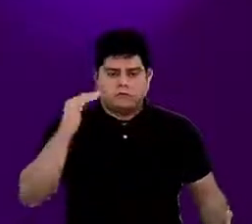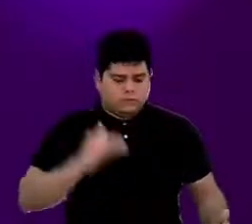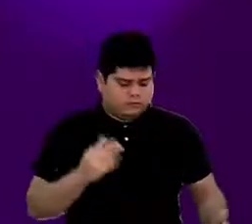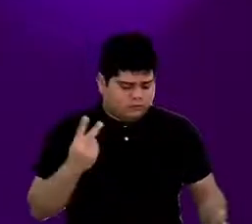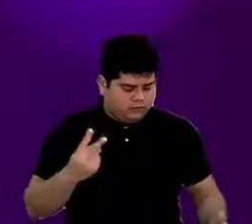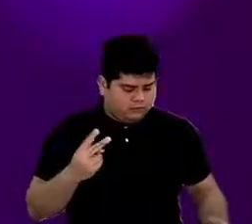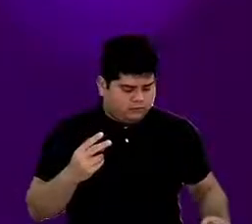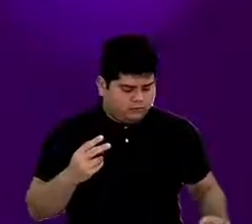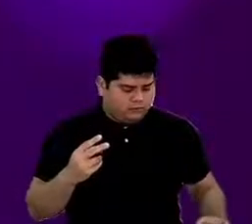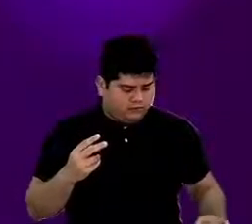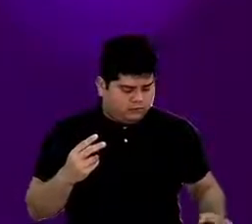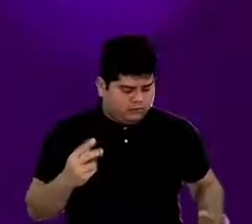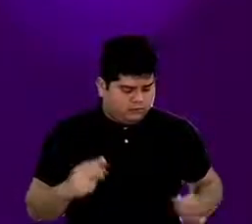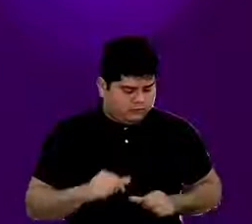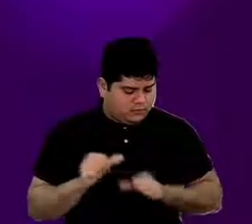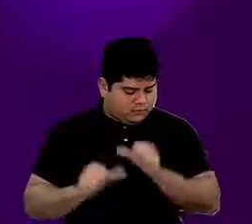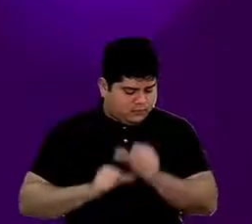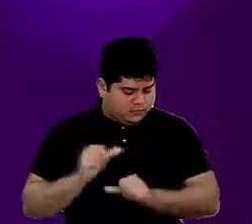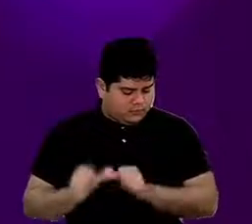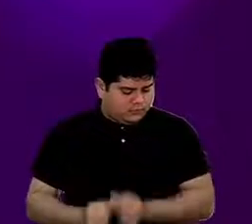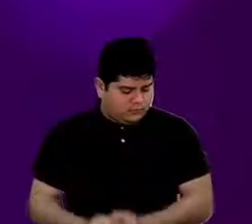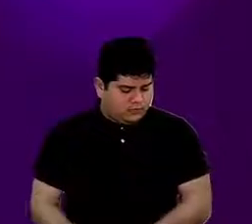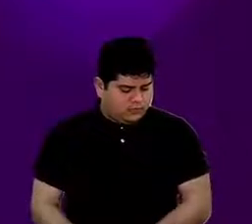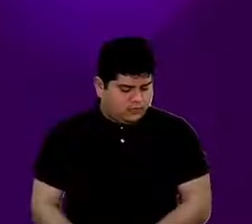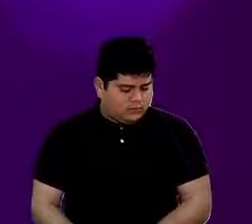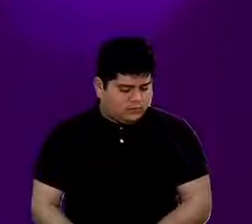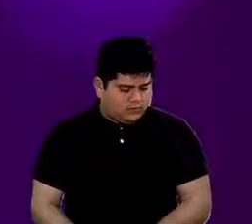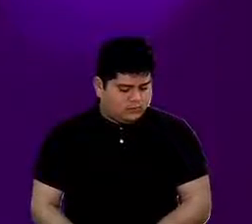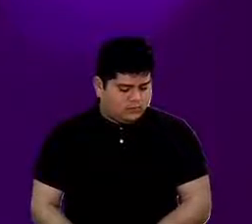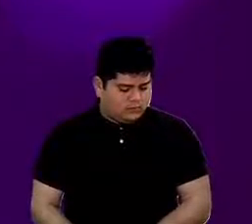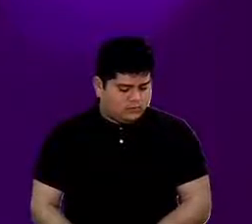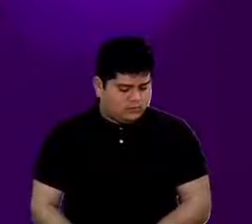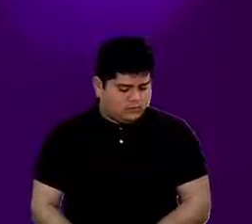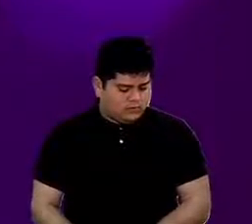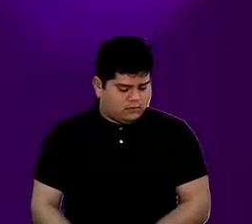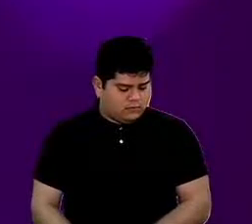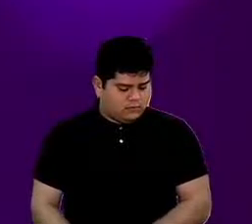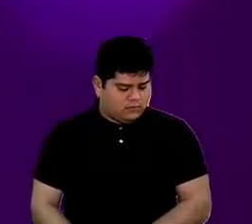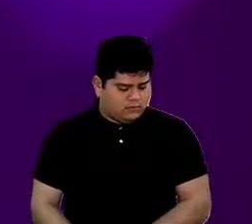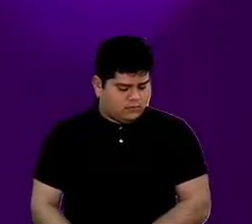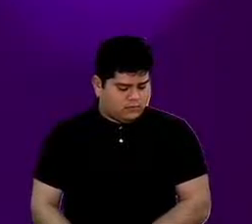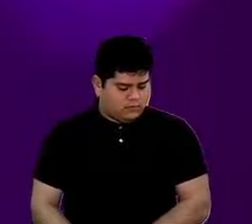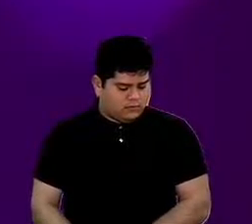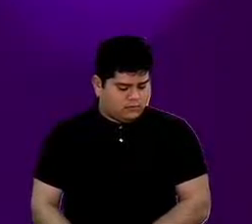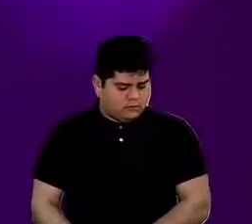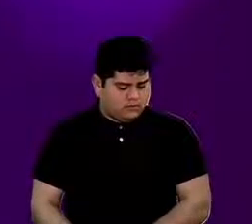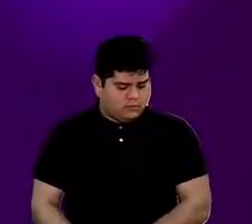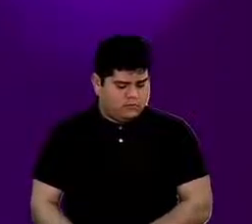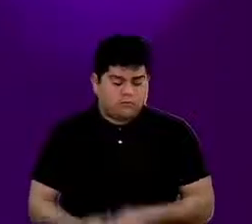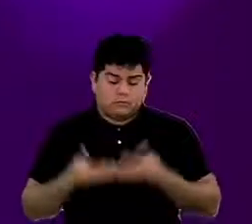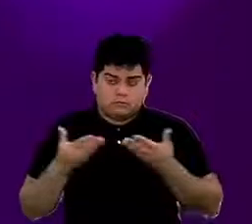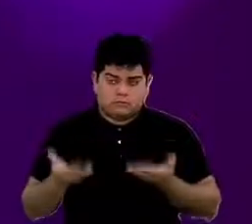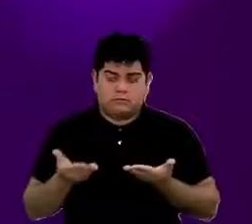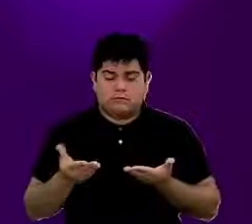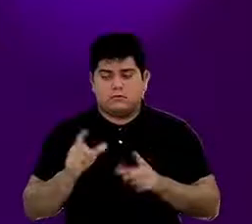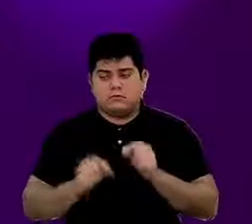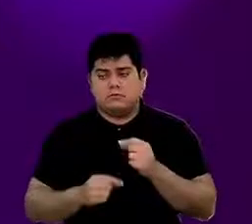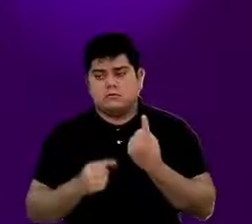vê que em todos os territórios, circunflexa, direita e somando o coração inteiro,